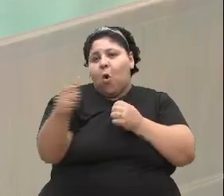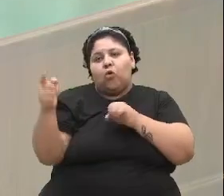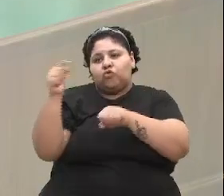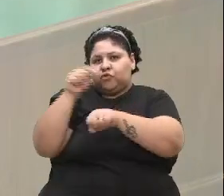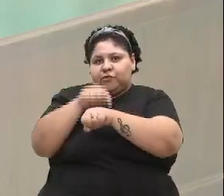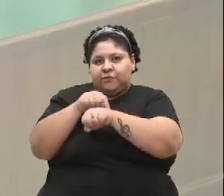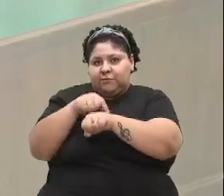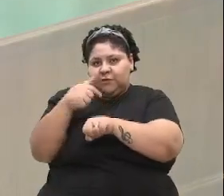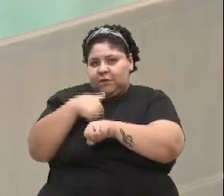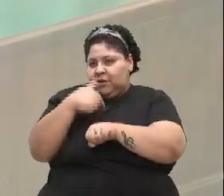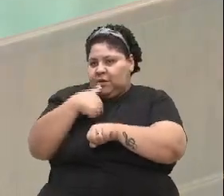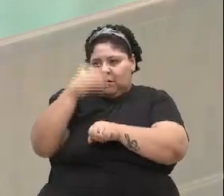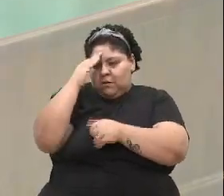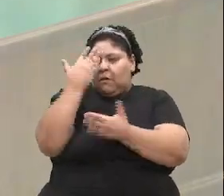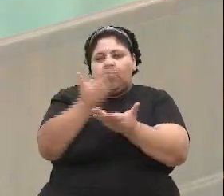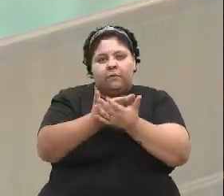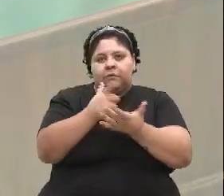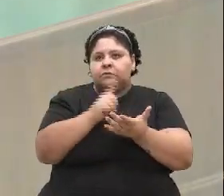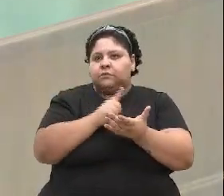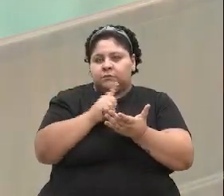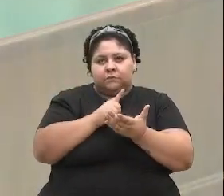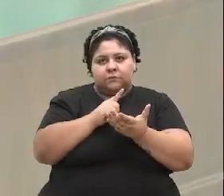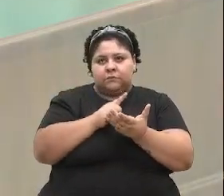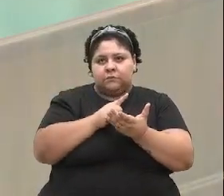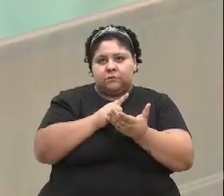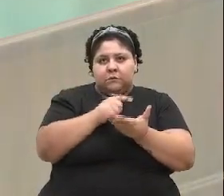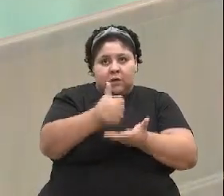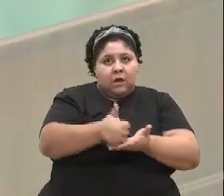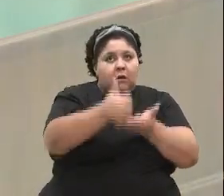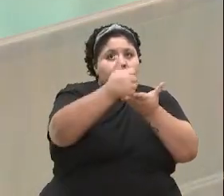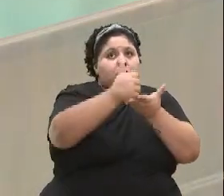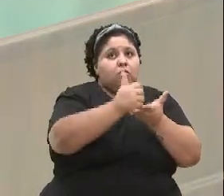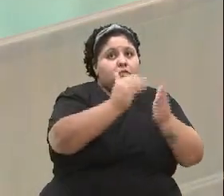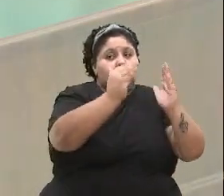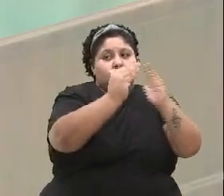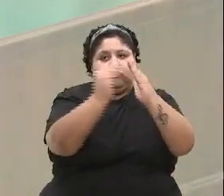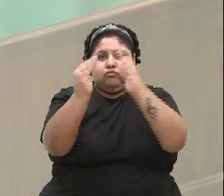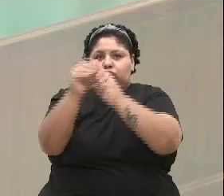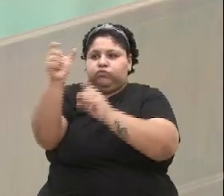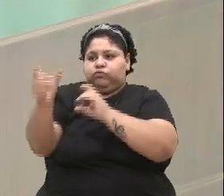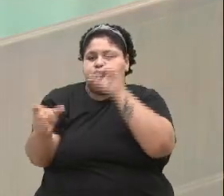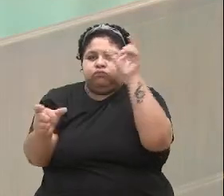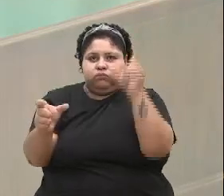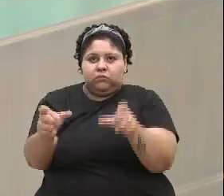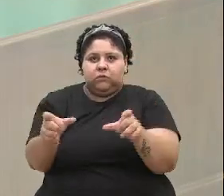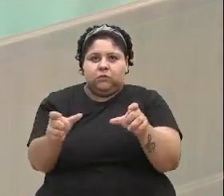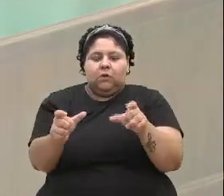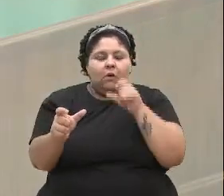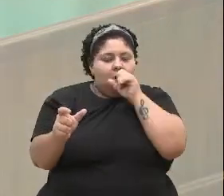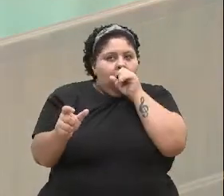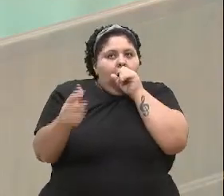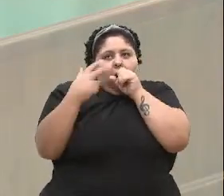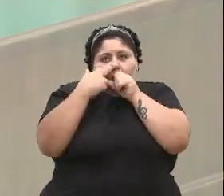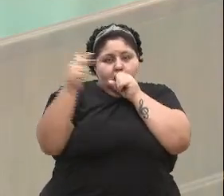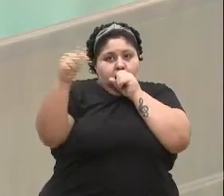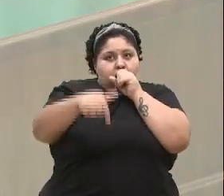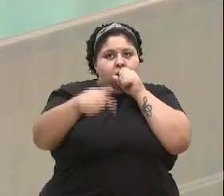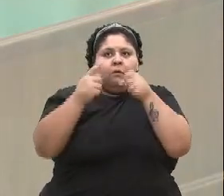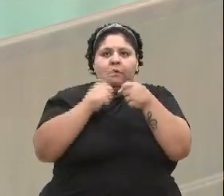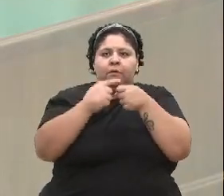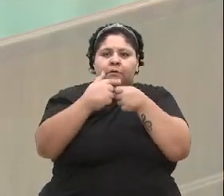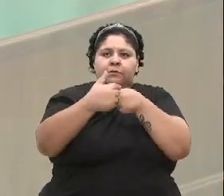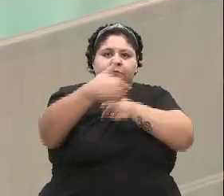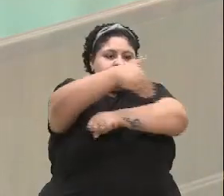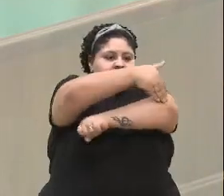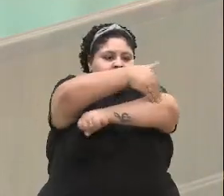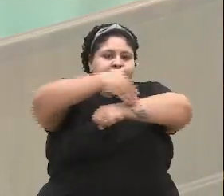e eu acredito que teria concordância com os moradores Como existe hoje na cidade a pavimentação